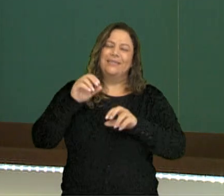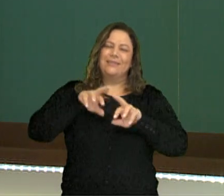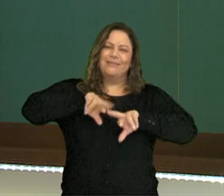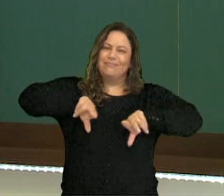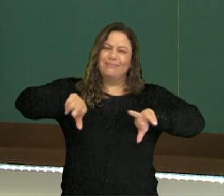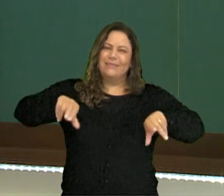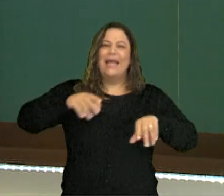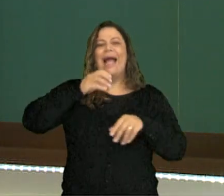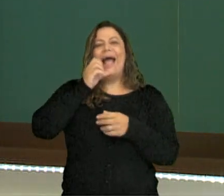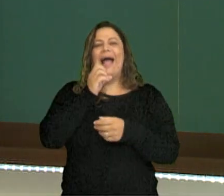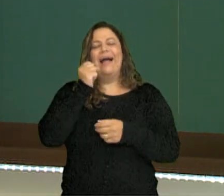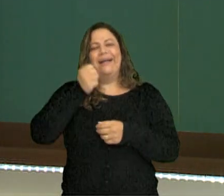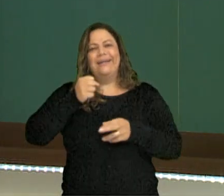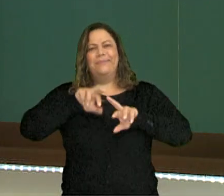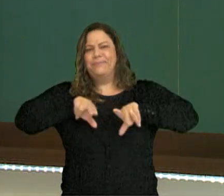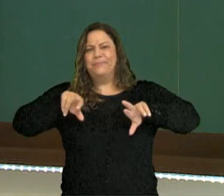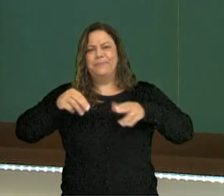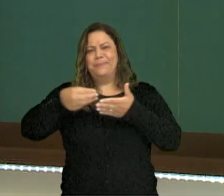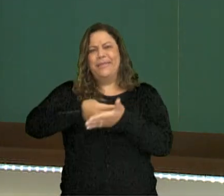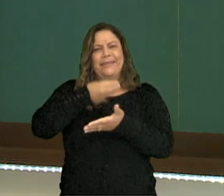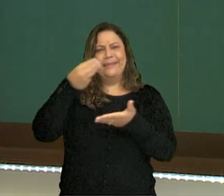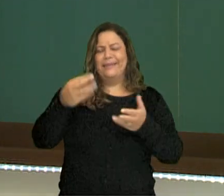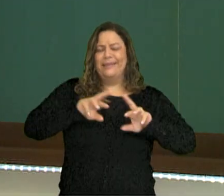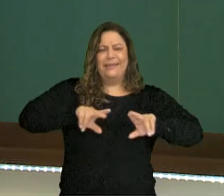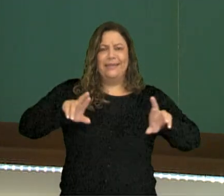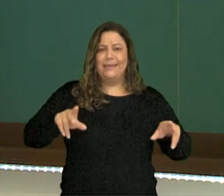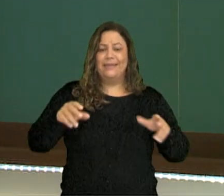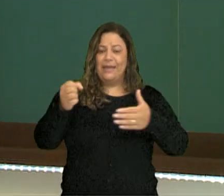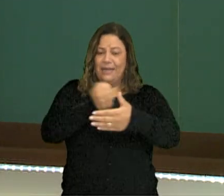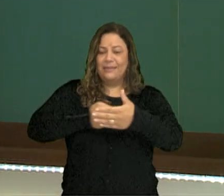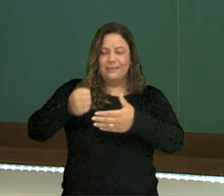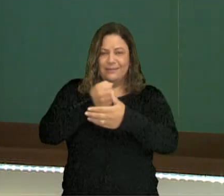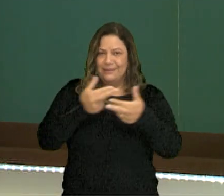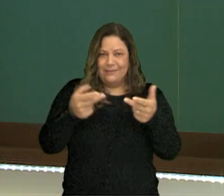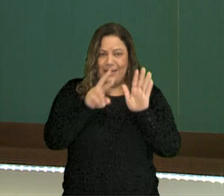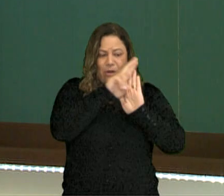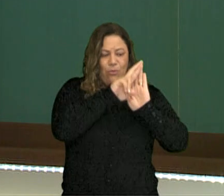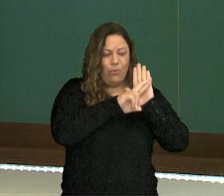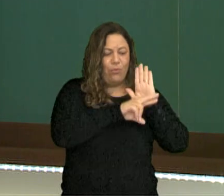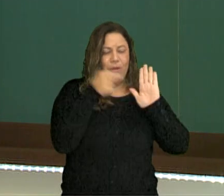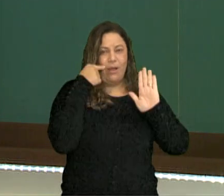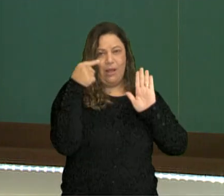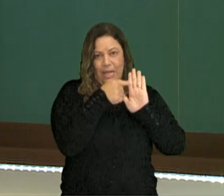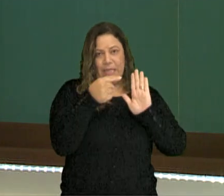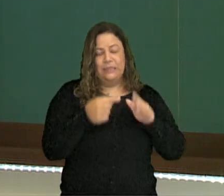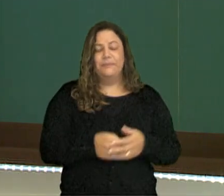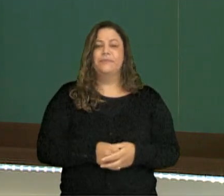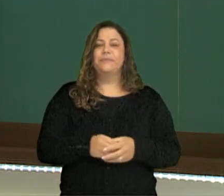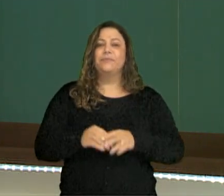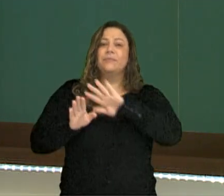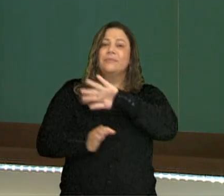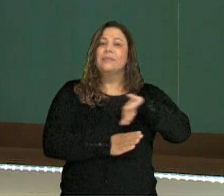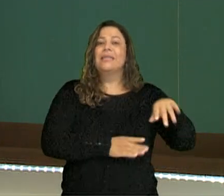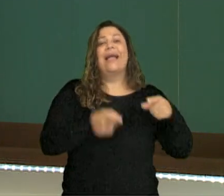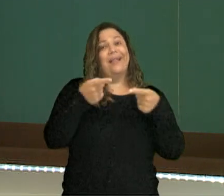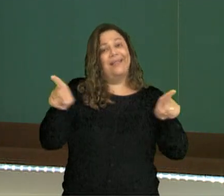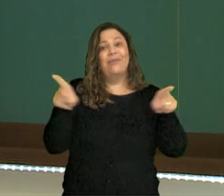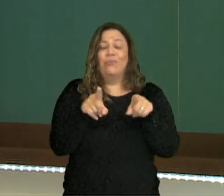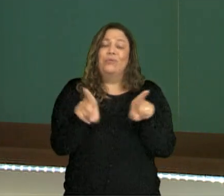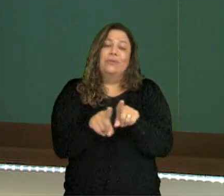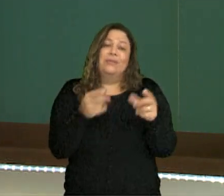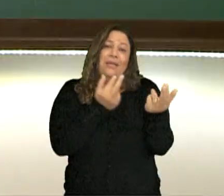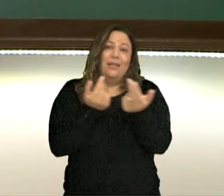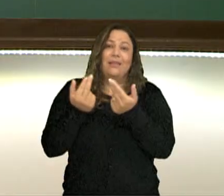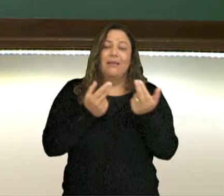colher de manteiga, e isso vai ser a receita do meu bolo. Na música também, a notação musical